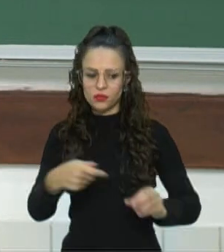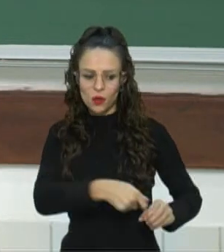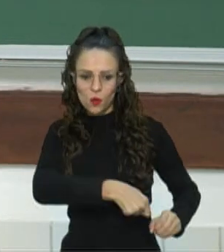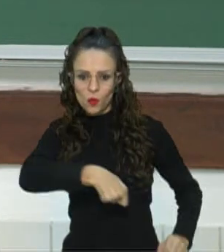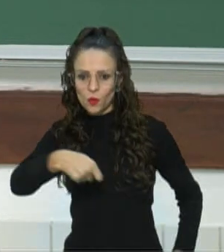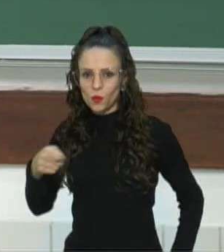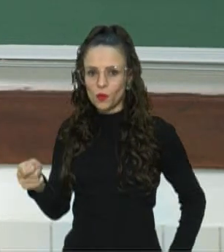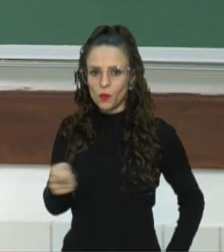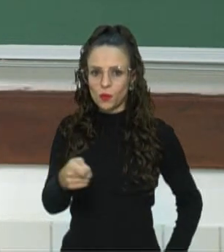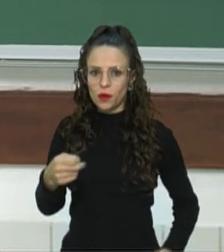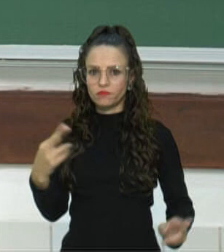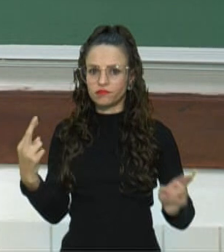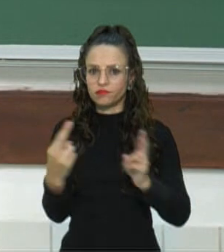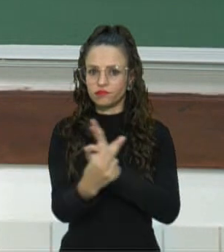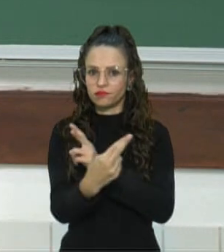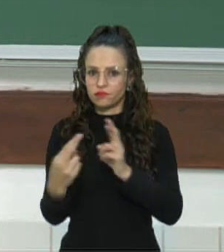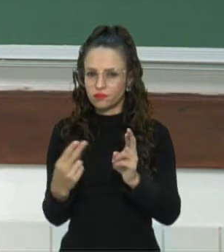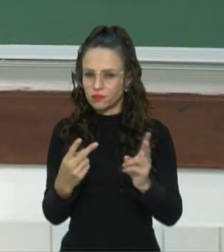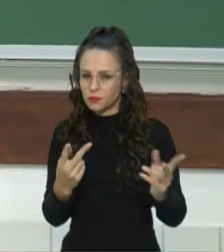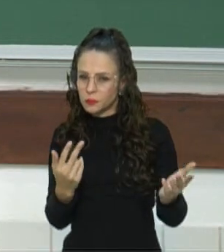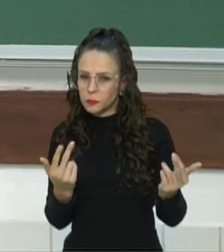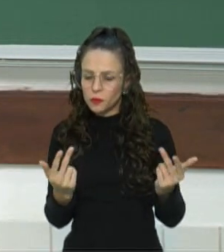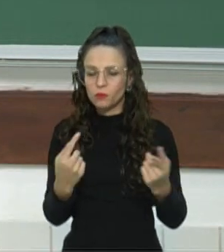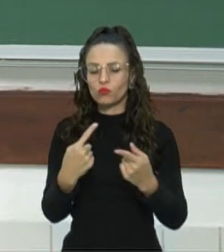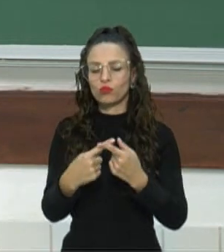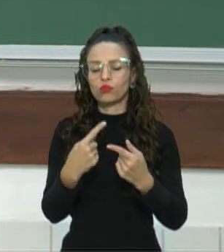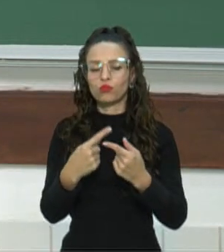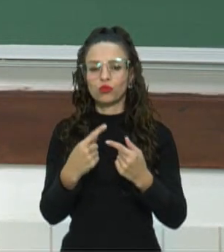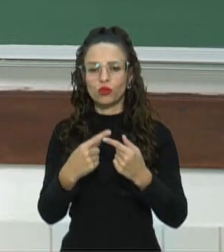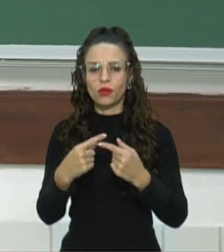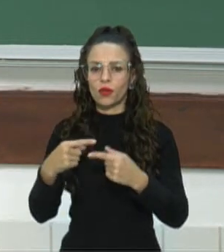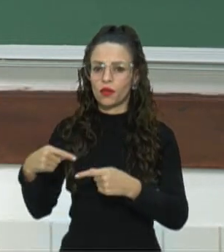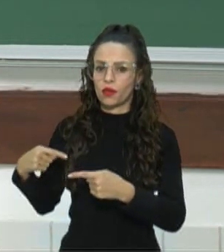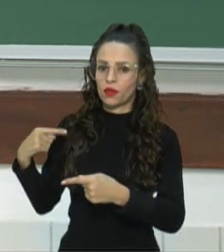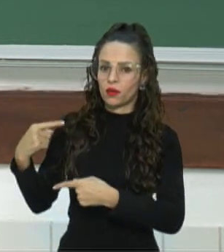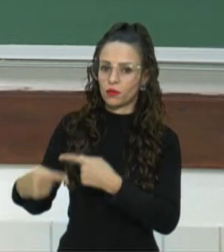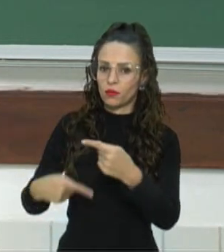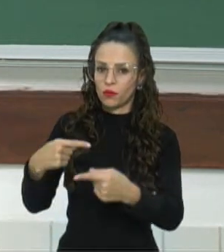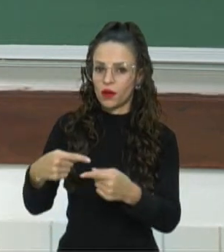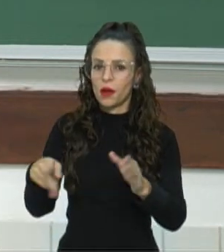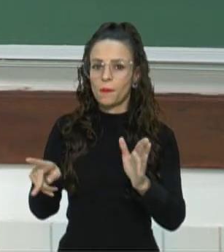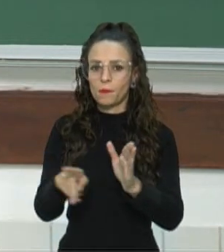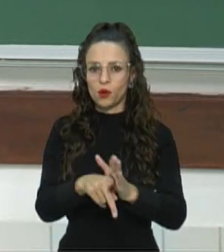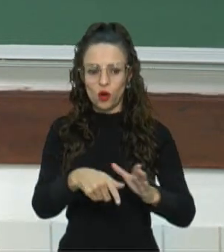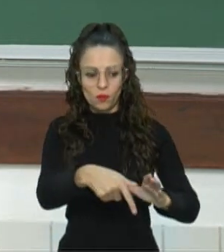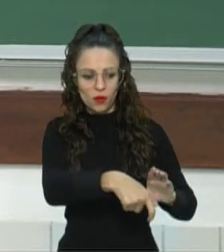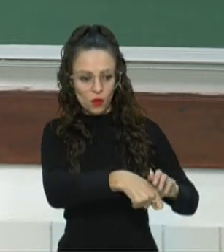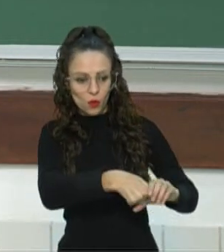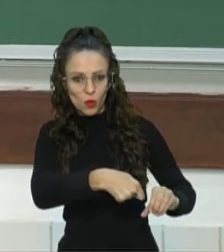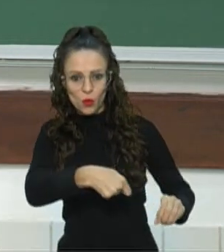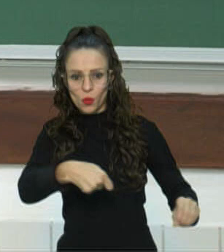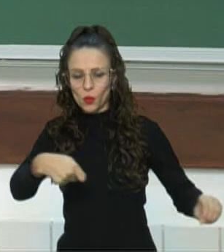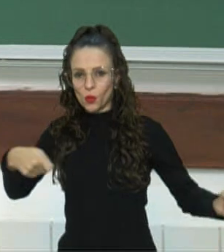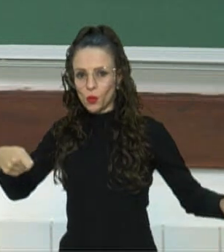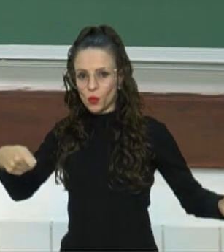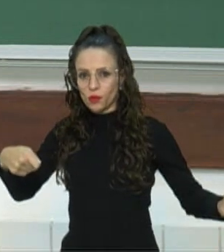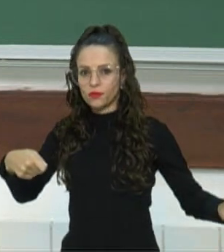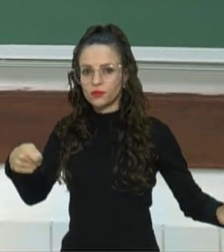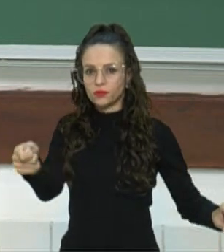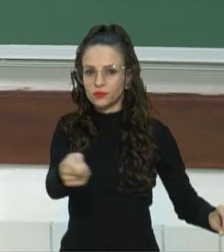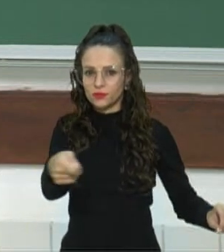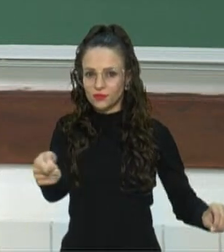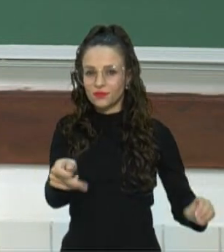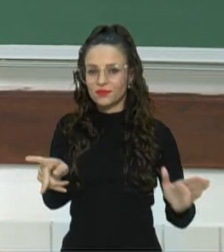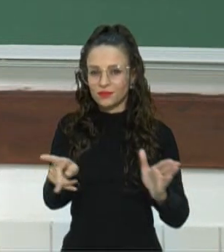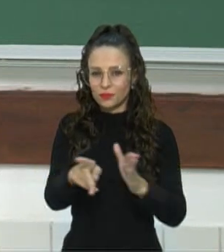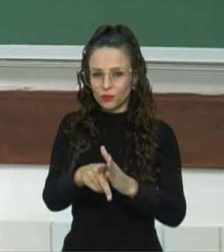Então, como ambas as modalidades descendem da espada do samurai, né, da disciplina samurai japonesa,